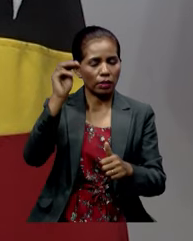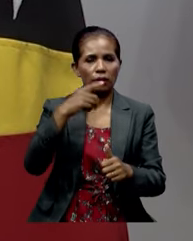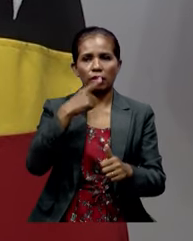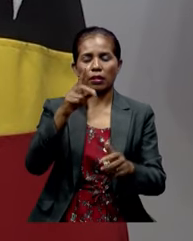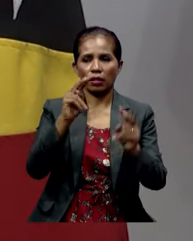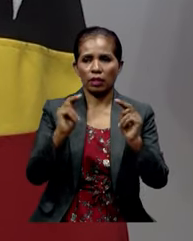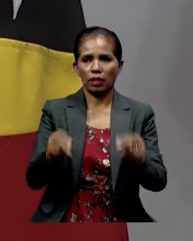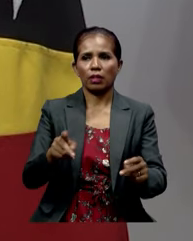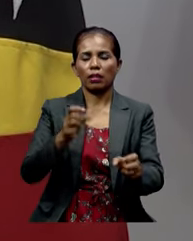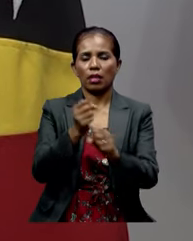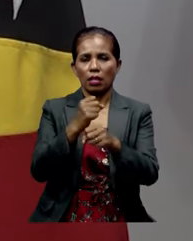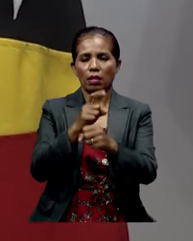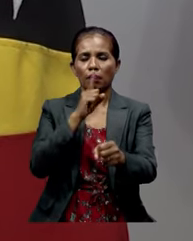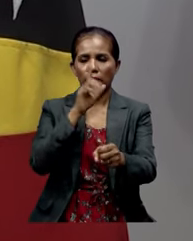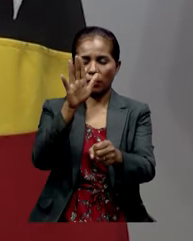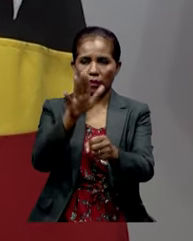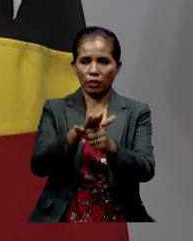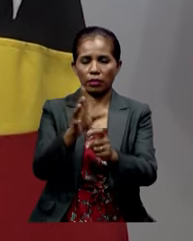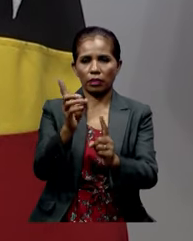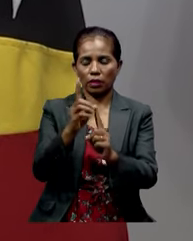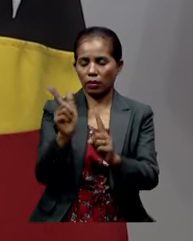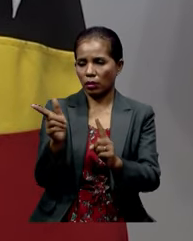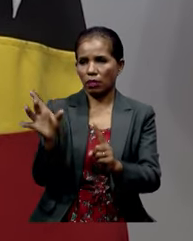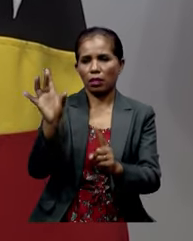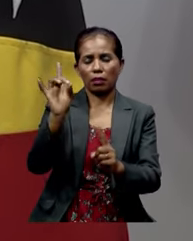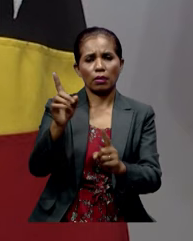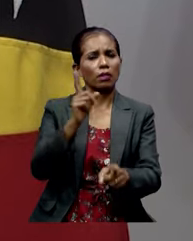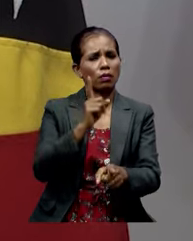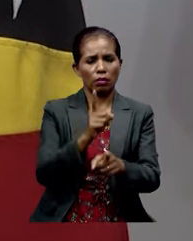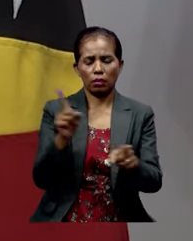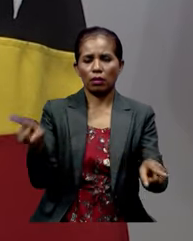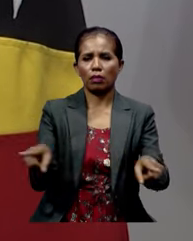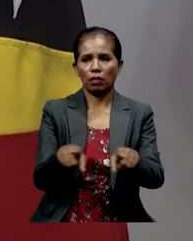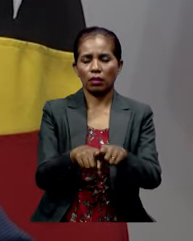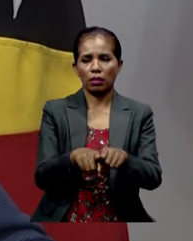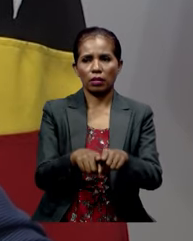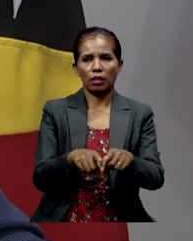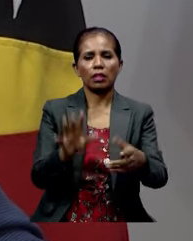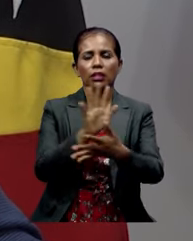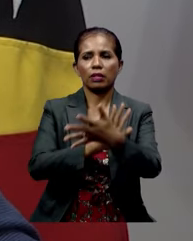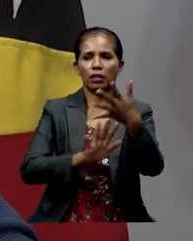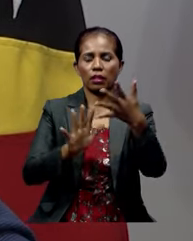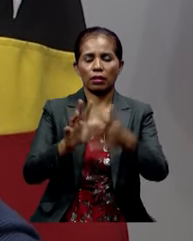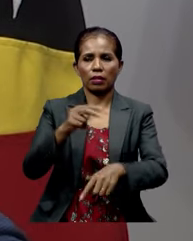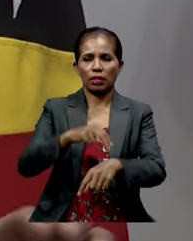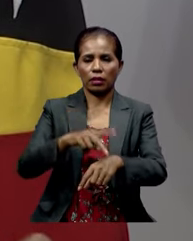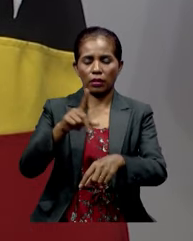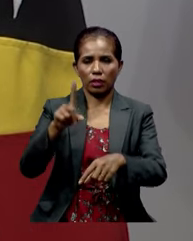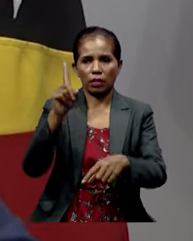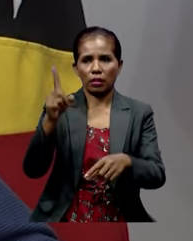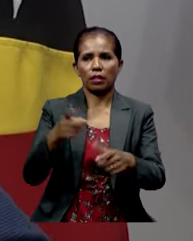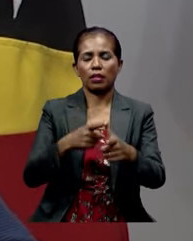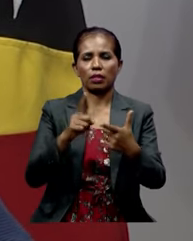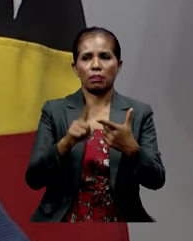que halo a juramento e a dia 28, naturalmente que dia 28 cerimônia nacional ira e depois